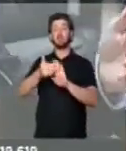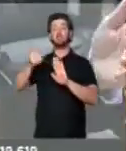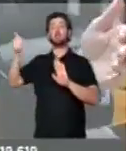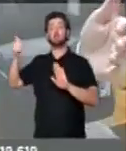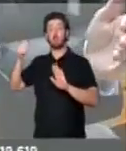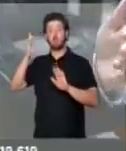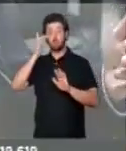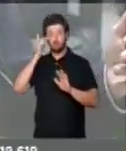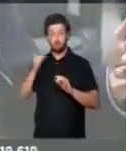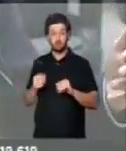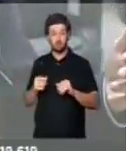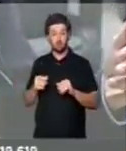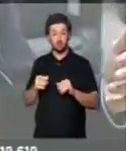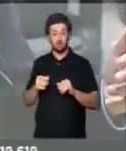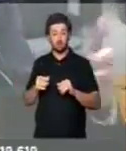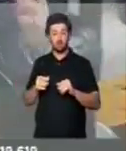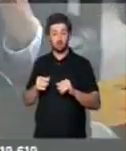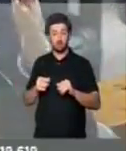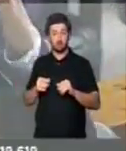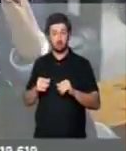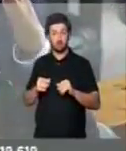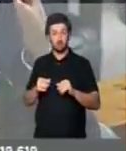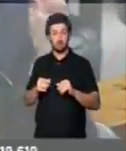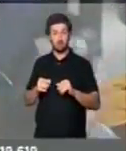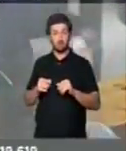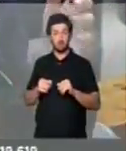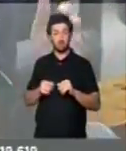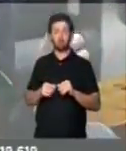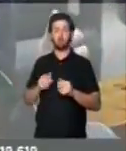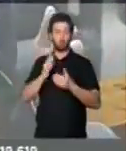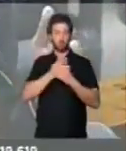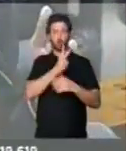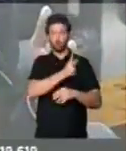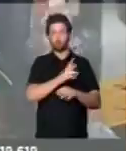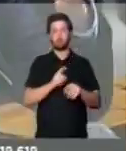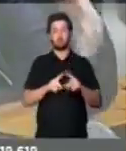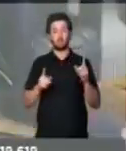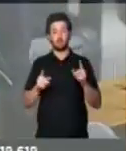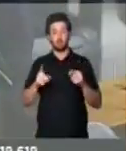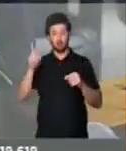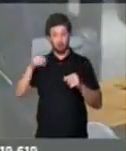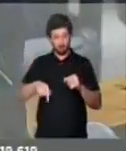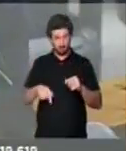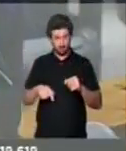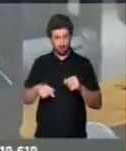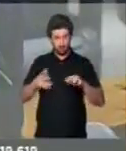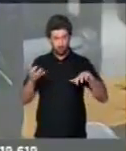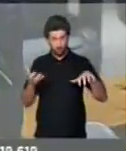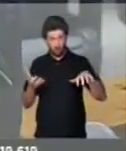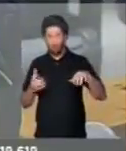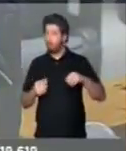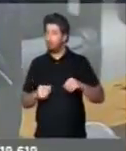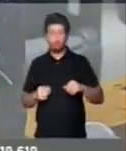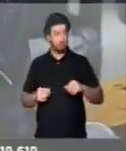da República, Dilma Rousseff, ainda o processo continua, né? Não foi o Congresso